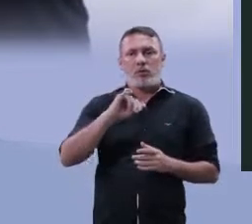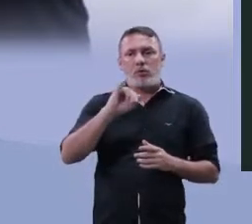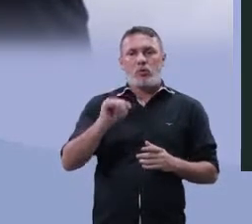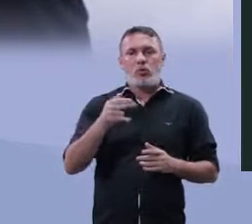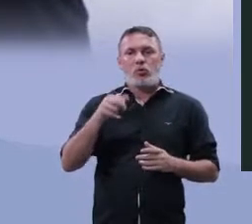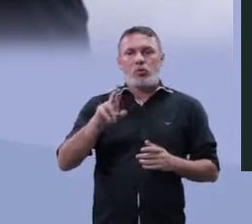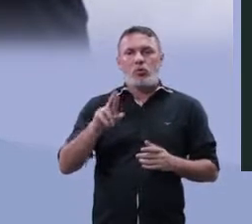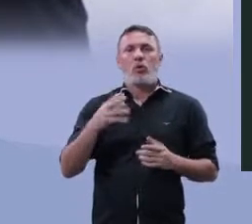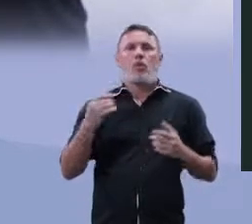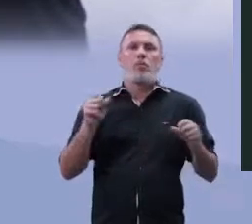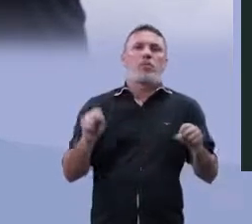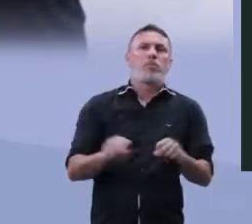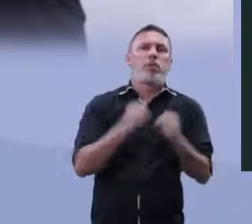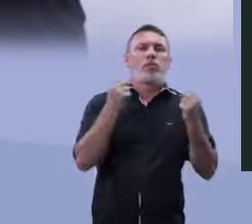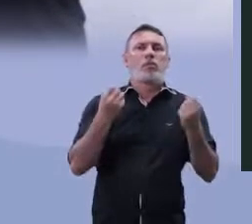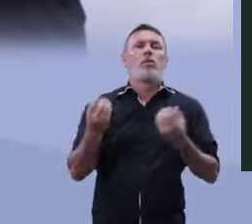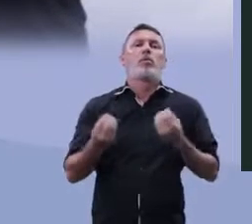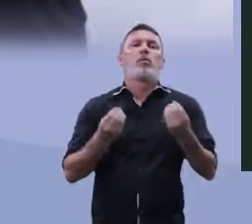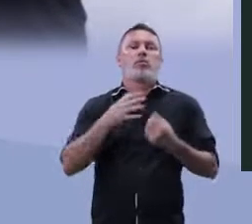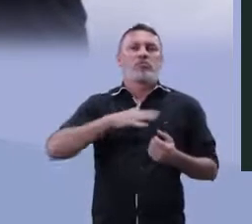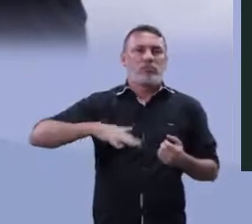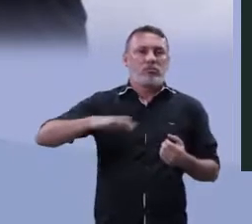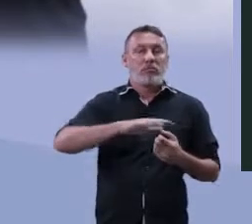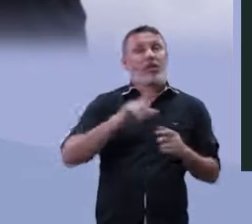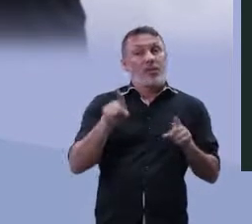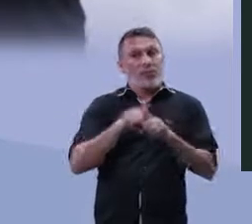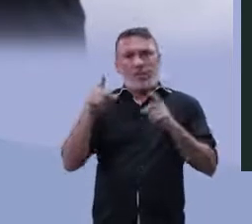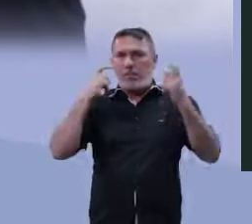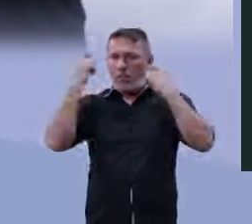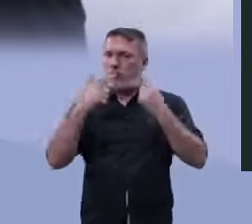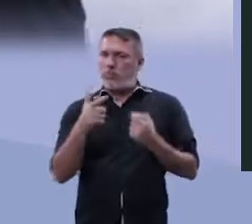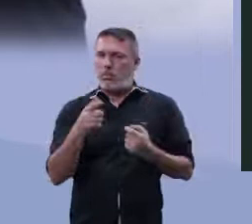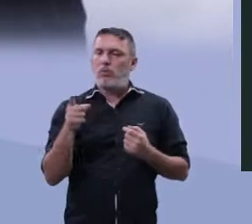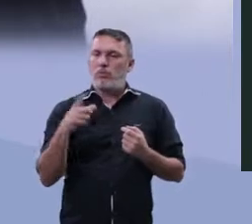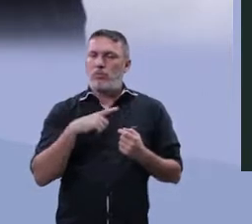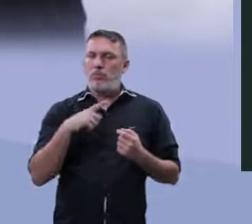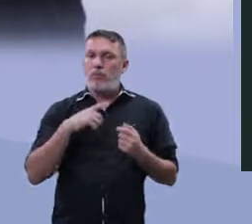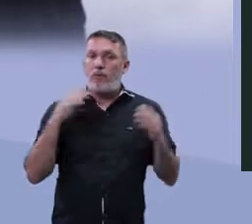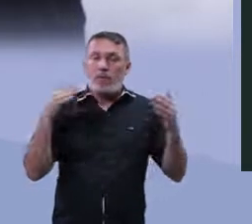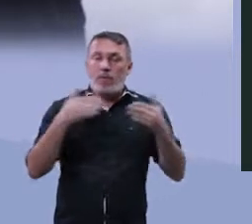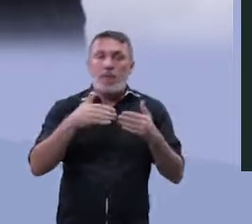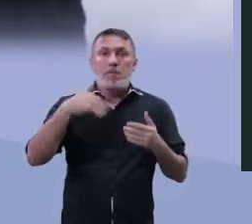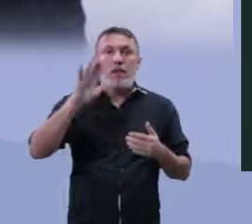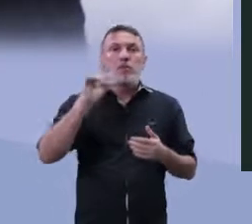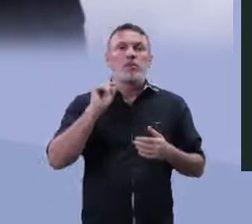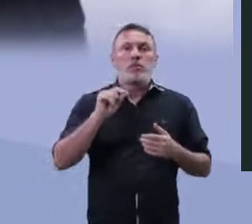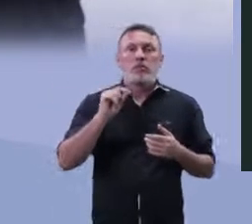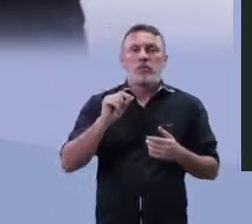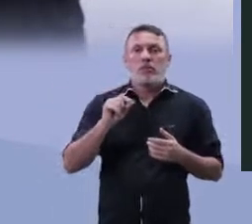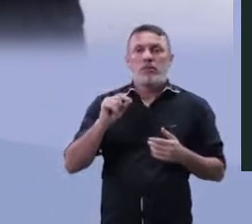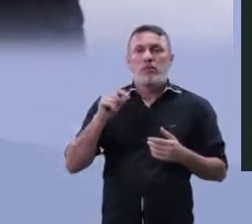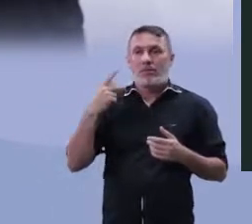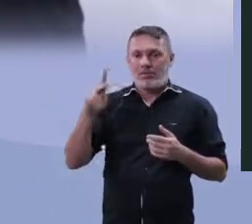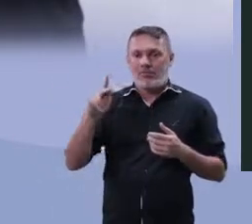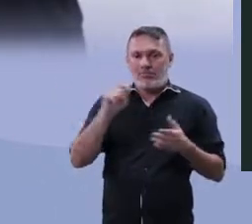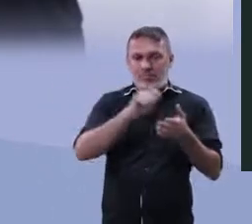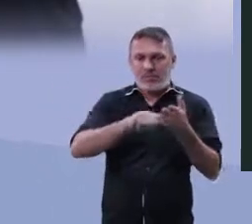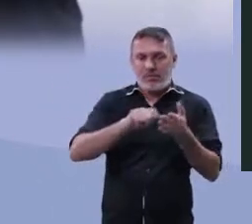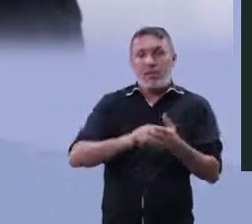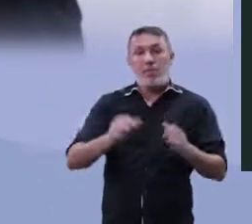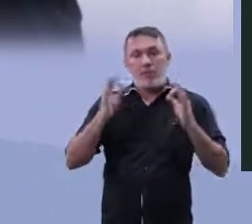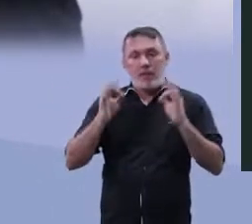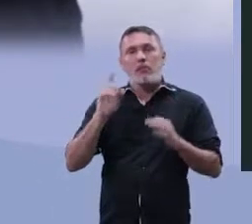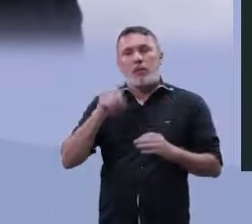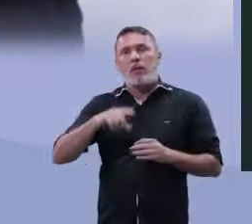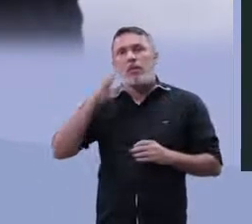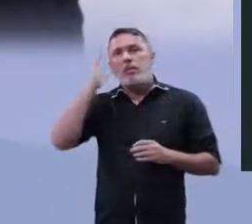Caio Prado Júnior, como é que você promove essa ruptura? Embora ele não estivesse preocupado com a ruptura. A preocupação do